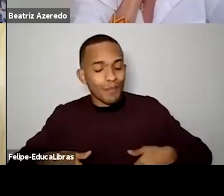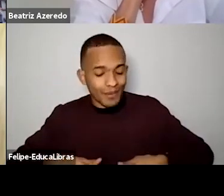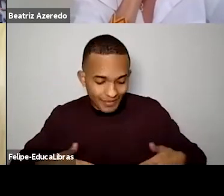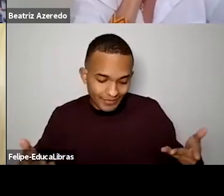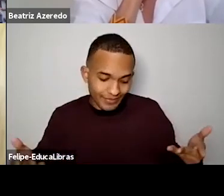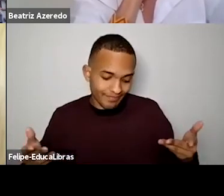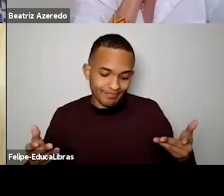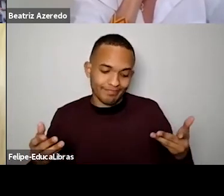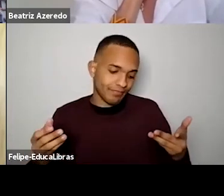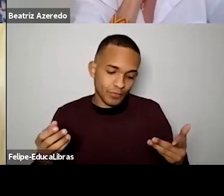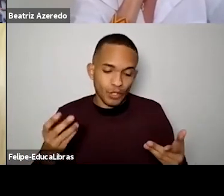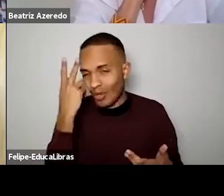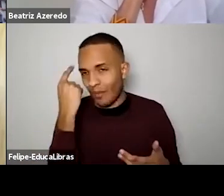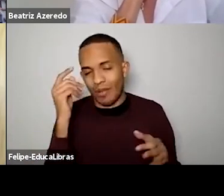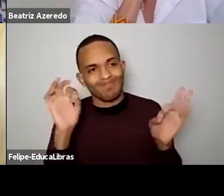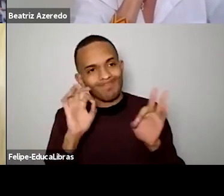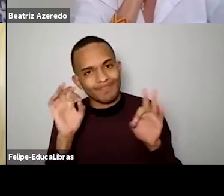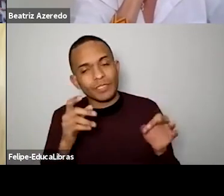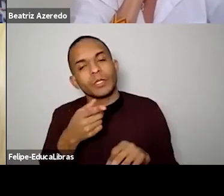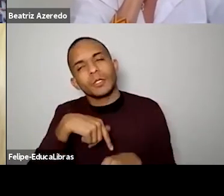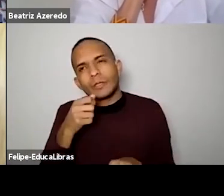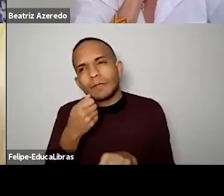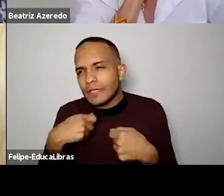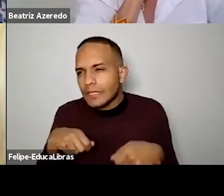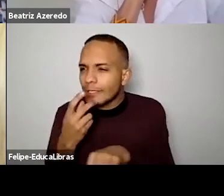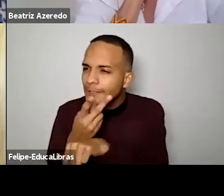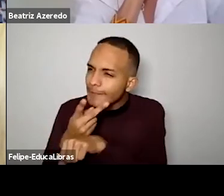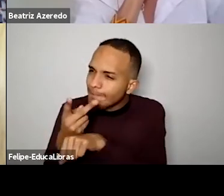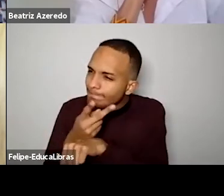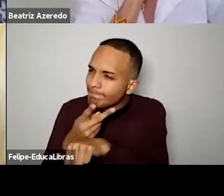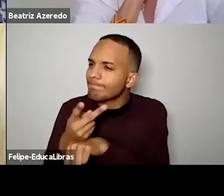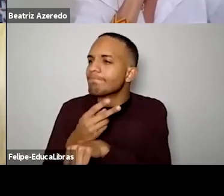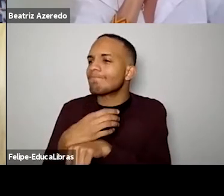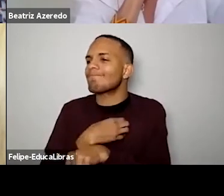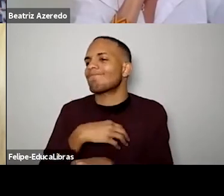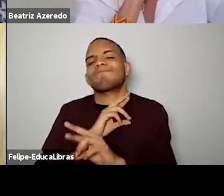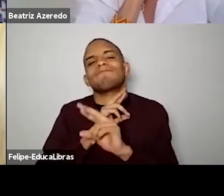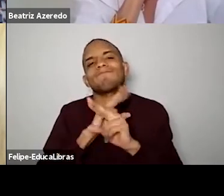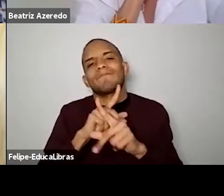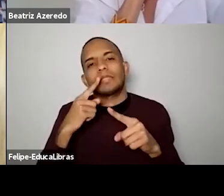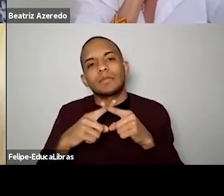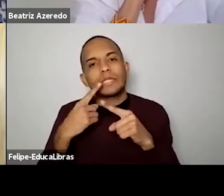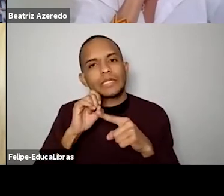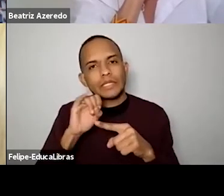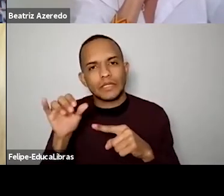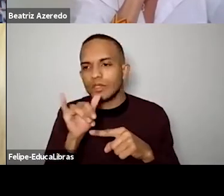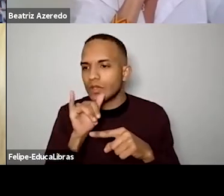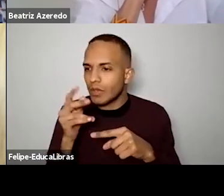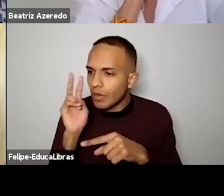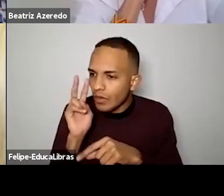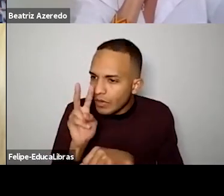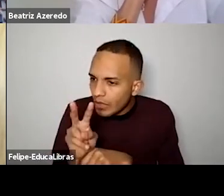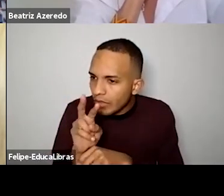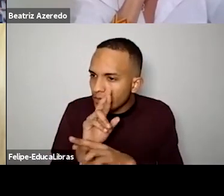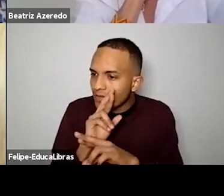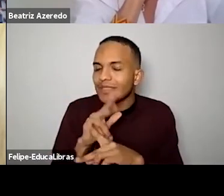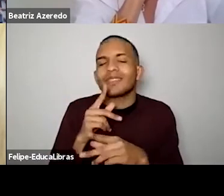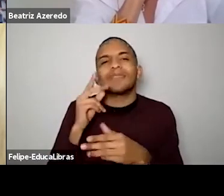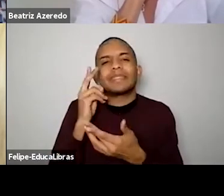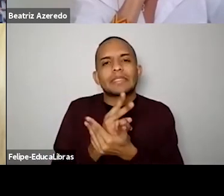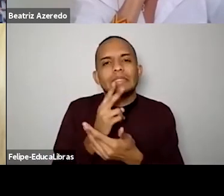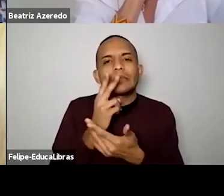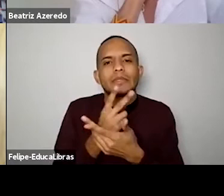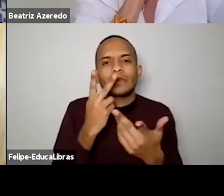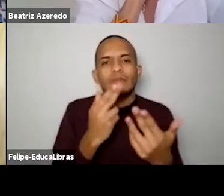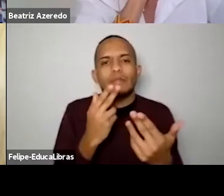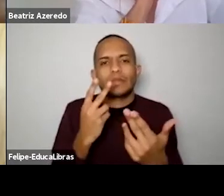anormal. E nós precisamos olhar esse cenário de forma diferente. Porque se a gente não olhar de forma diferente, vamos continuar reproduzindo as mesmas coisas que